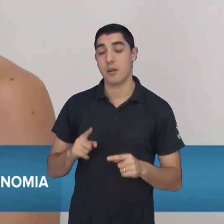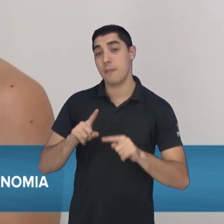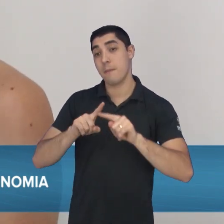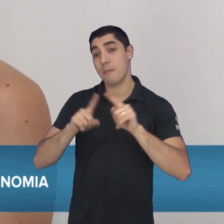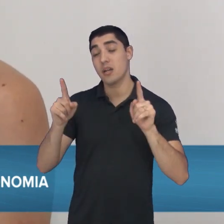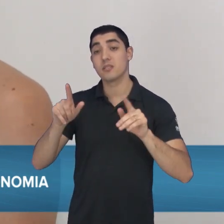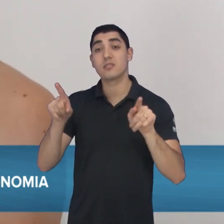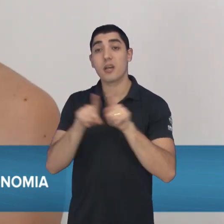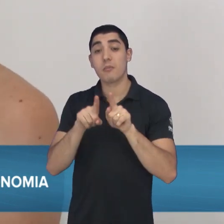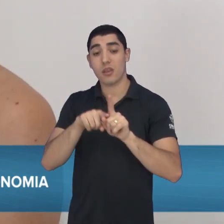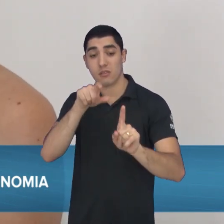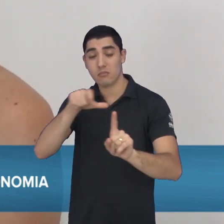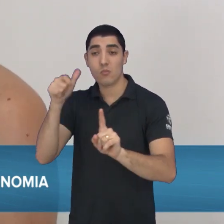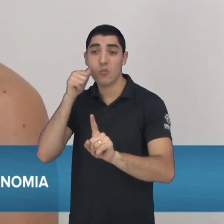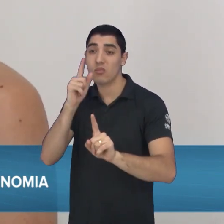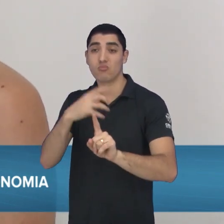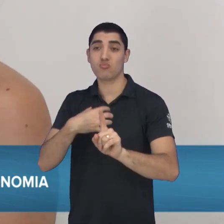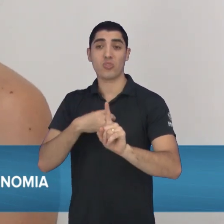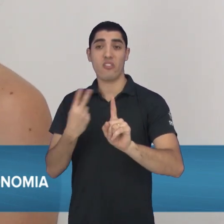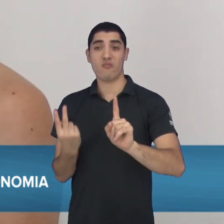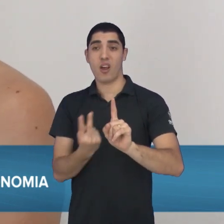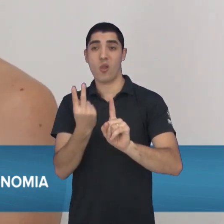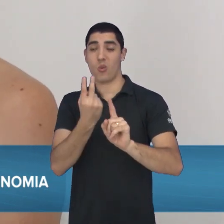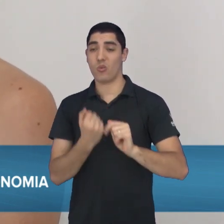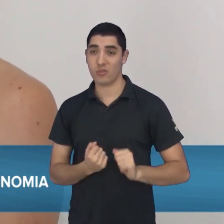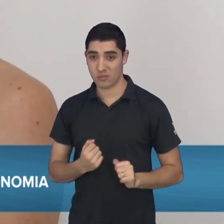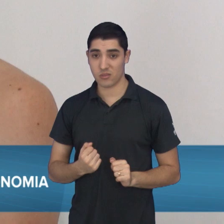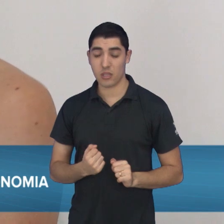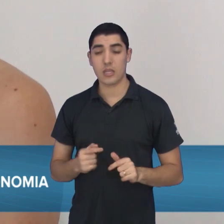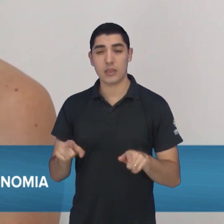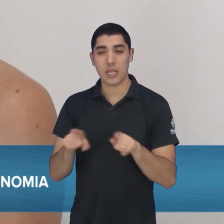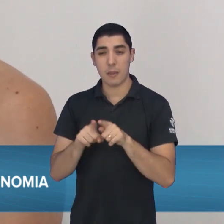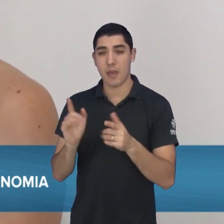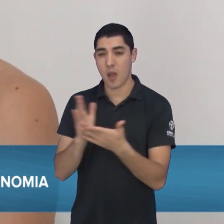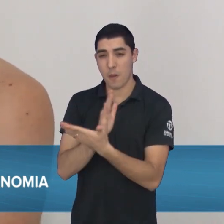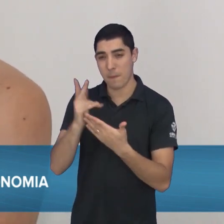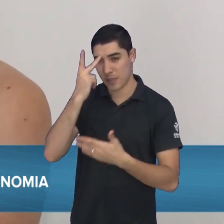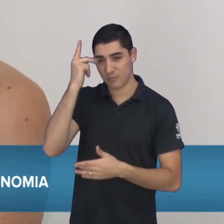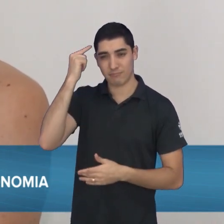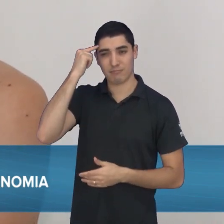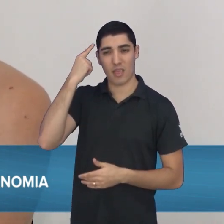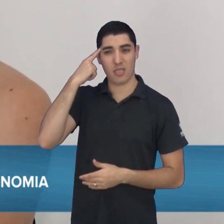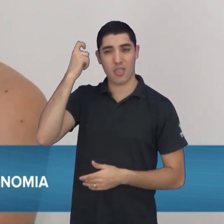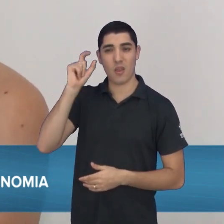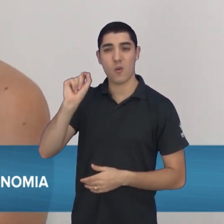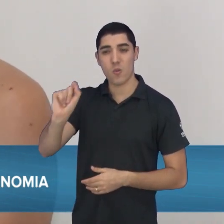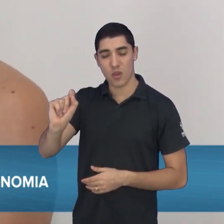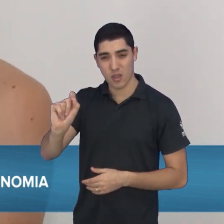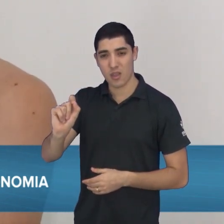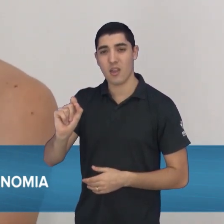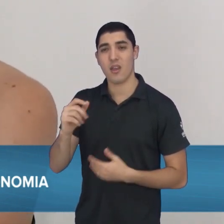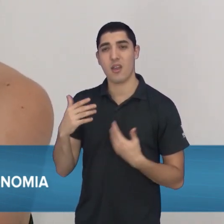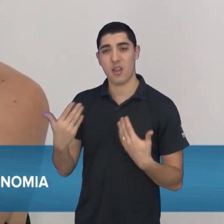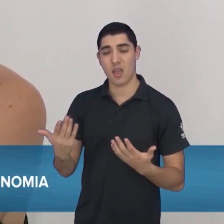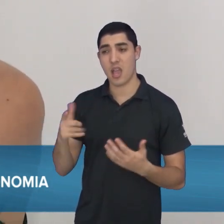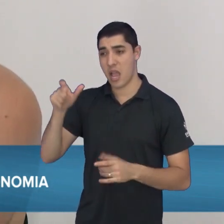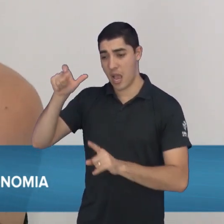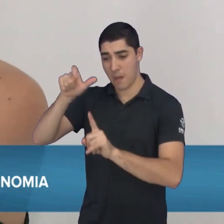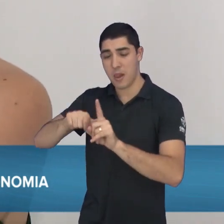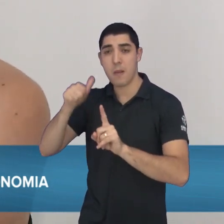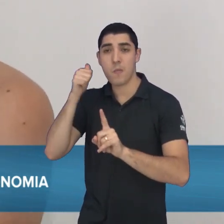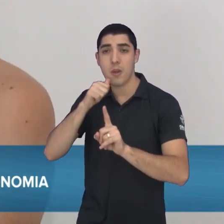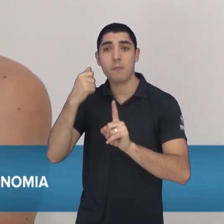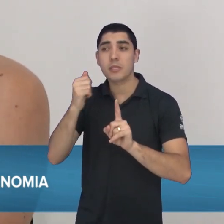às vezes não se sente valorizada dentro da sua casa. Existe aquela ideia de que, acho que até foi falado isso, né? A mulher tem que aprender a